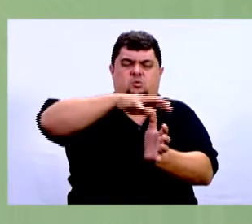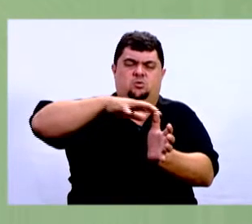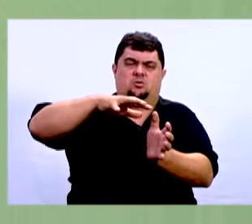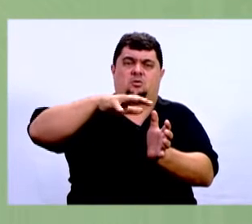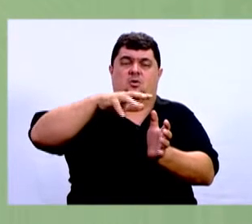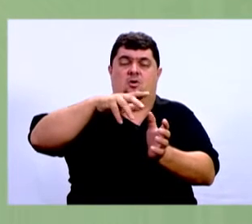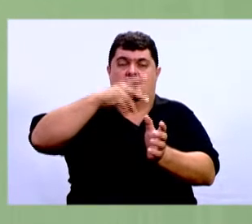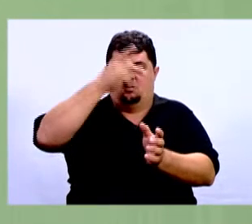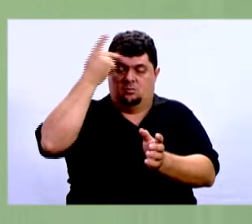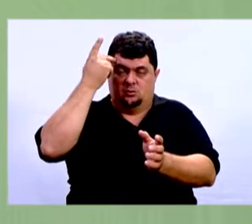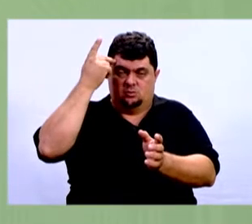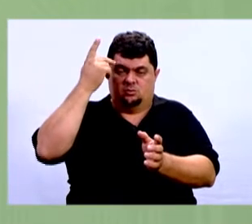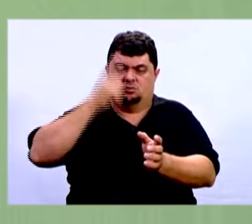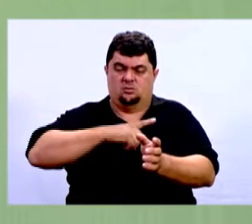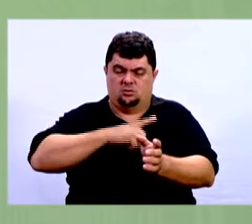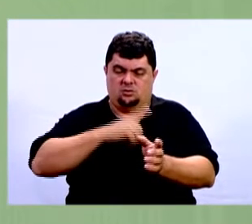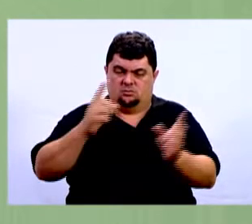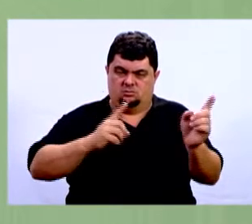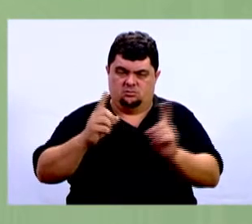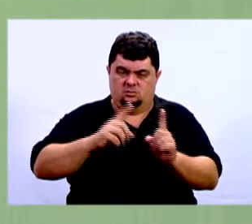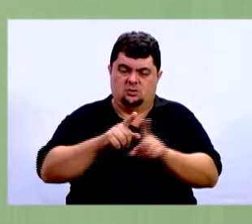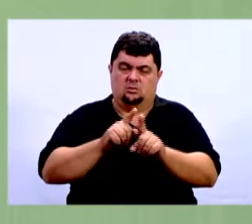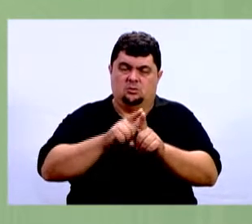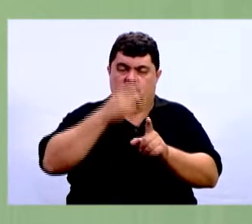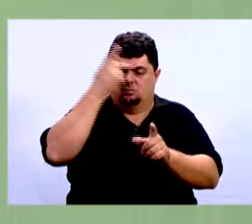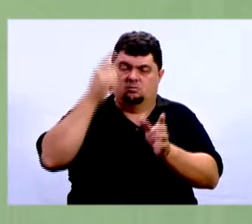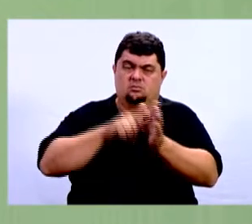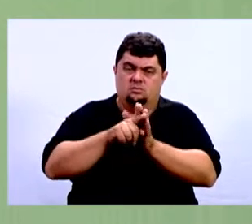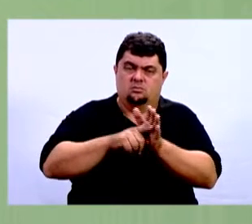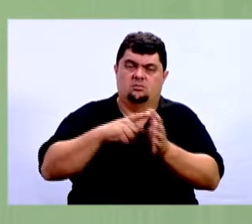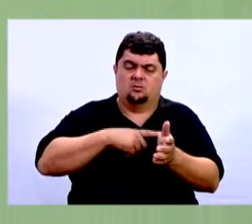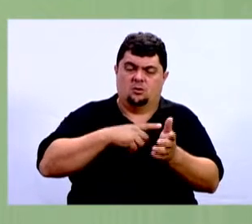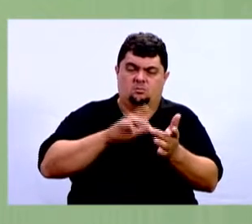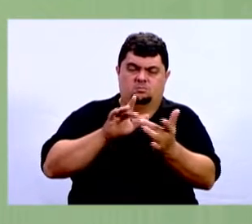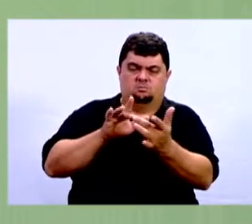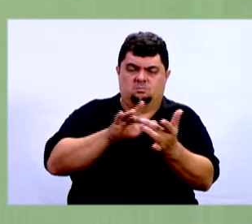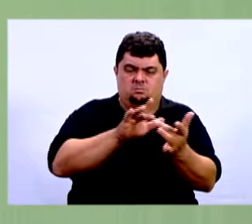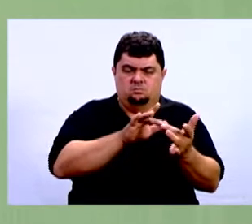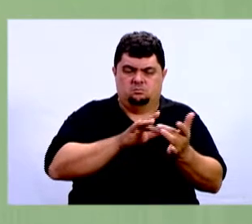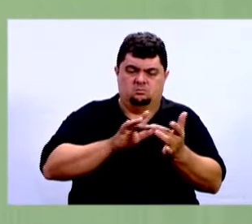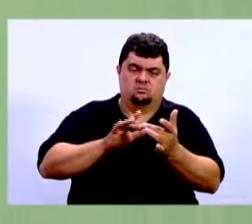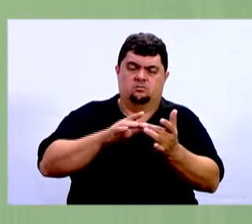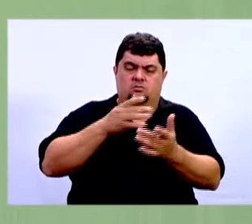participantes representativos da situação ou do problema estão envolvidos. O pesquisador e